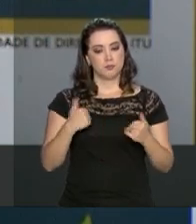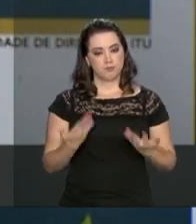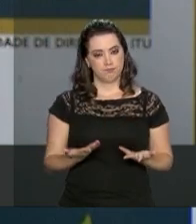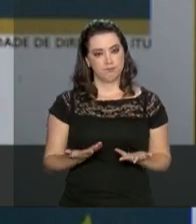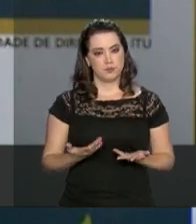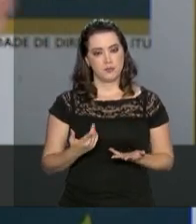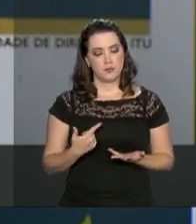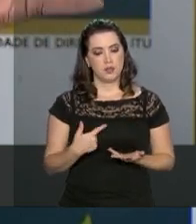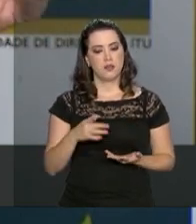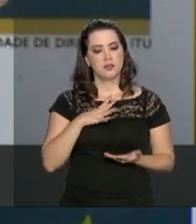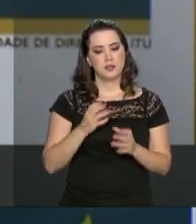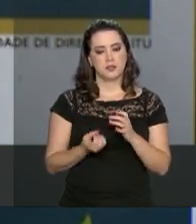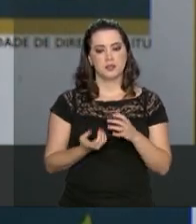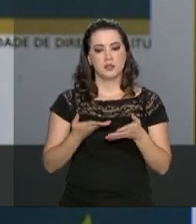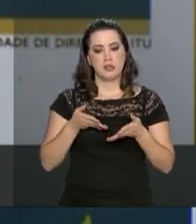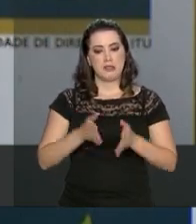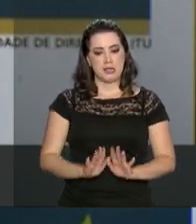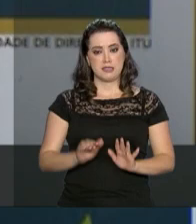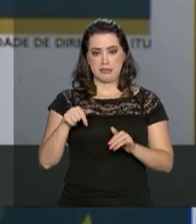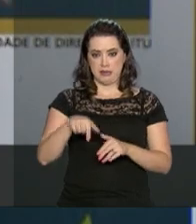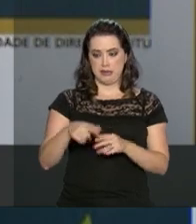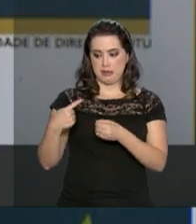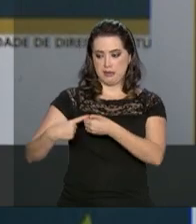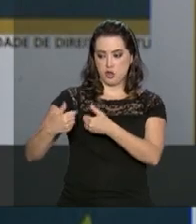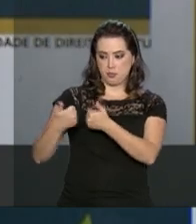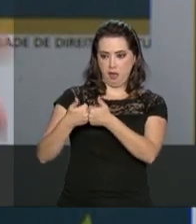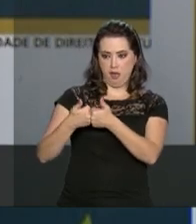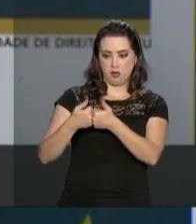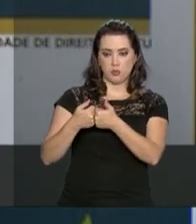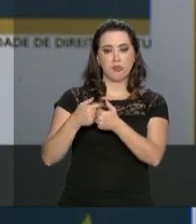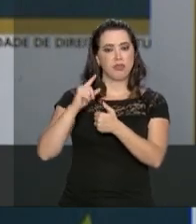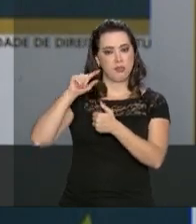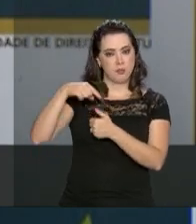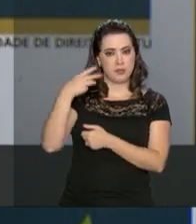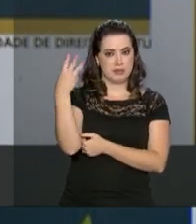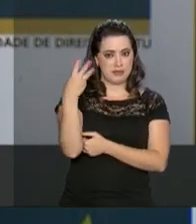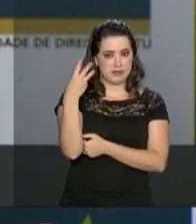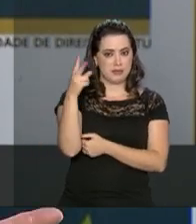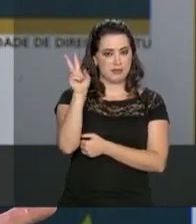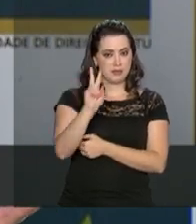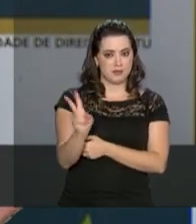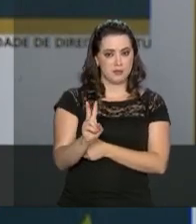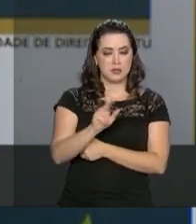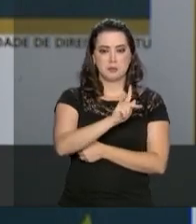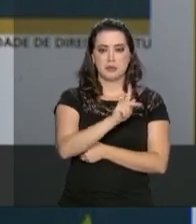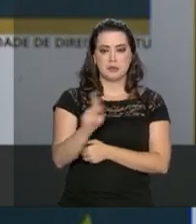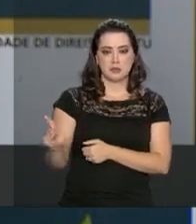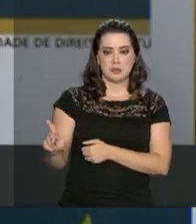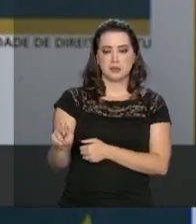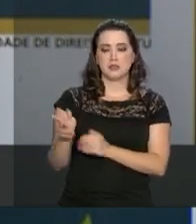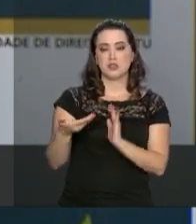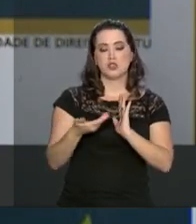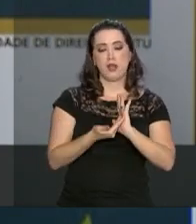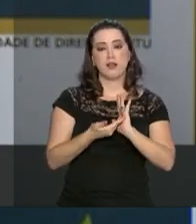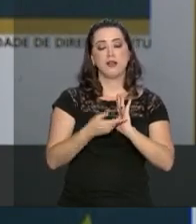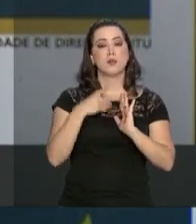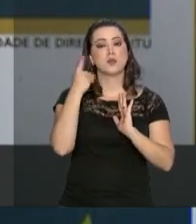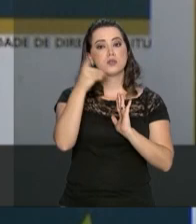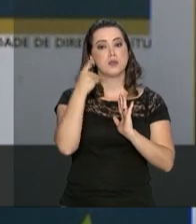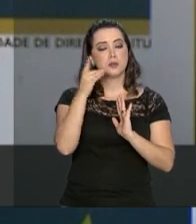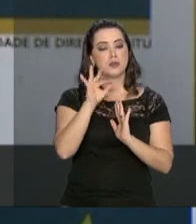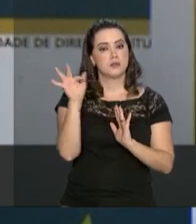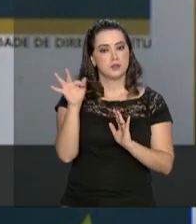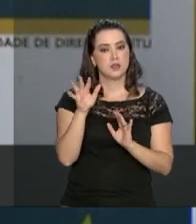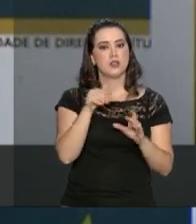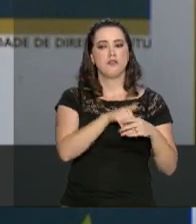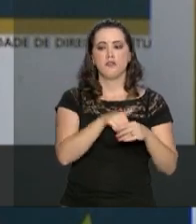que, tendo nascido aqui em Tietê, dado aulas em Itu, eu fui 3 vezes presidente da Câmara dos Deputados. E olhe, uma